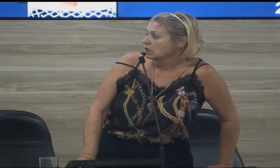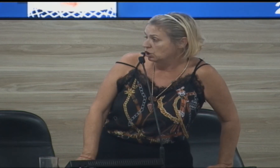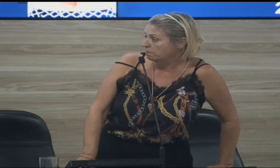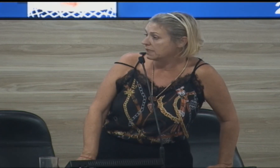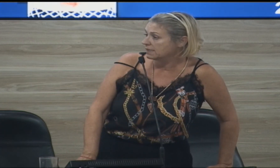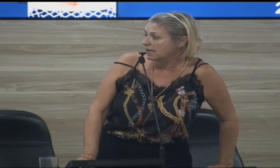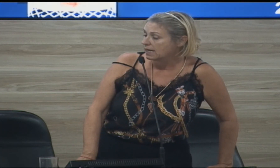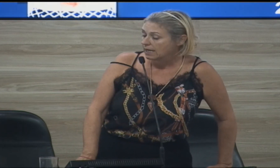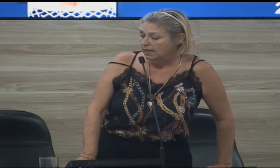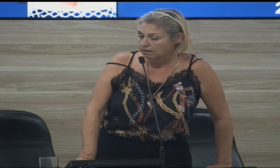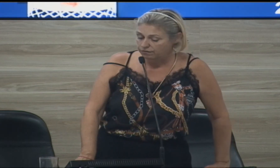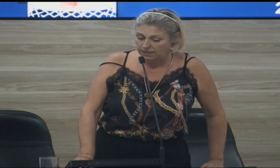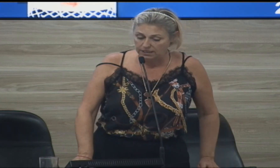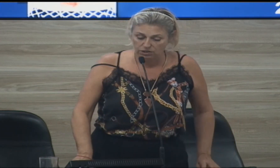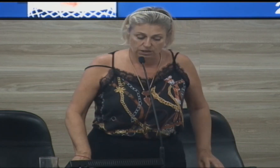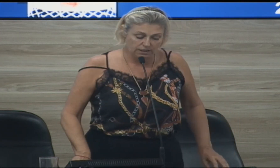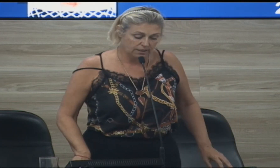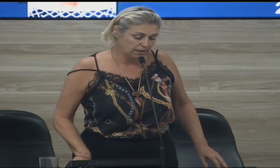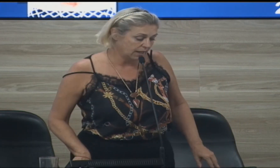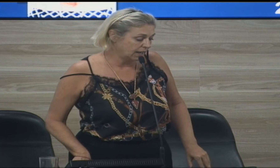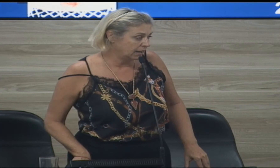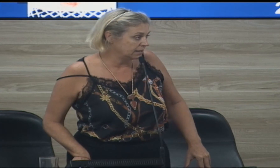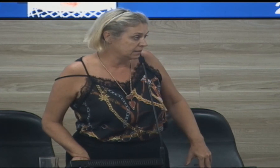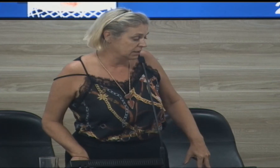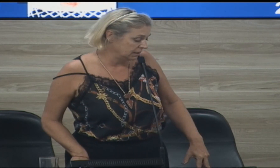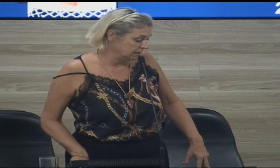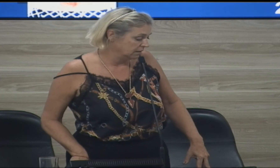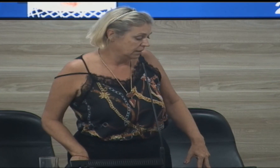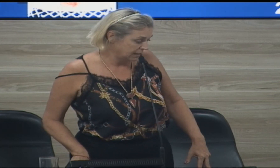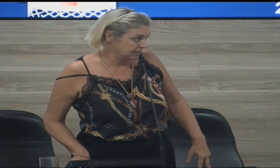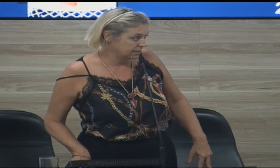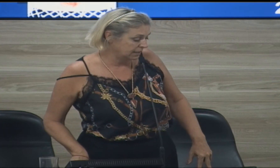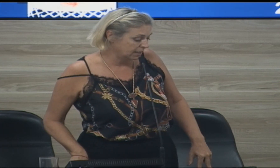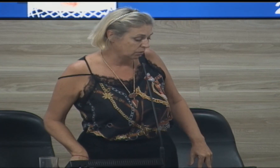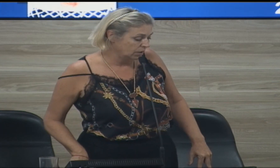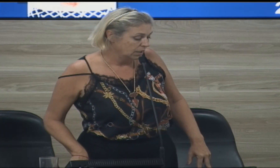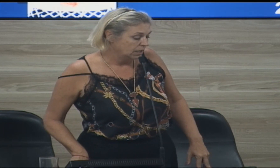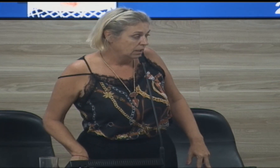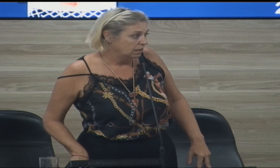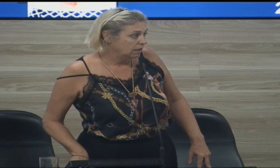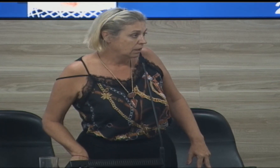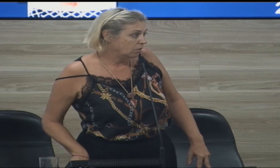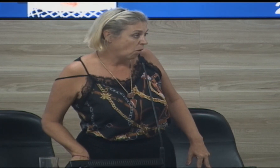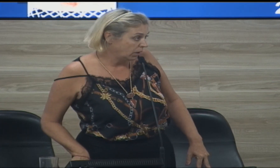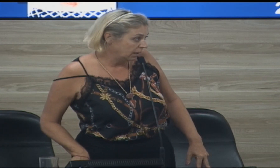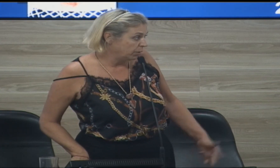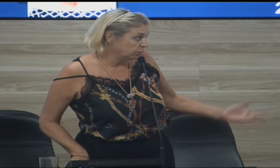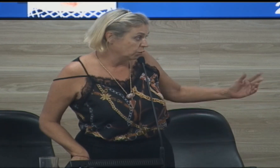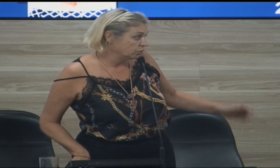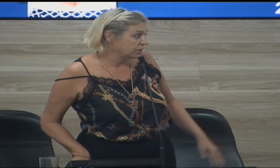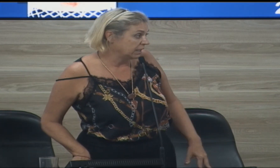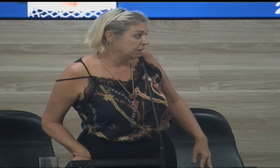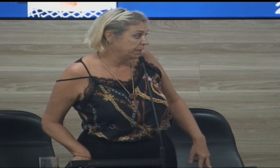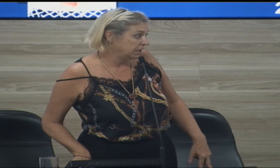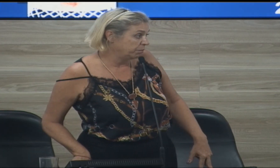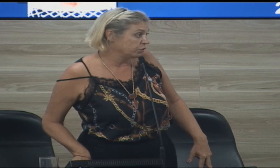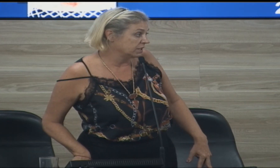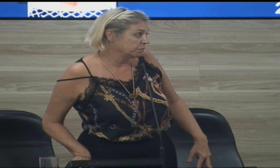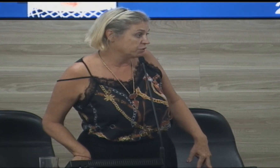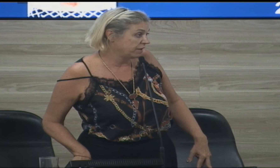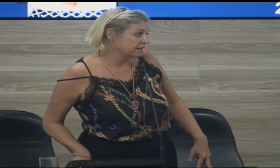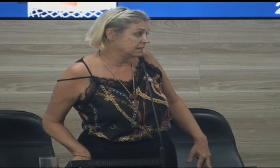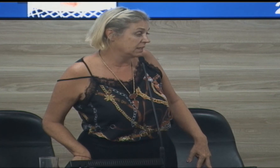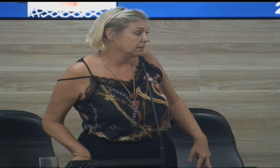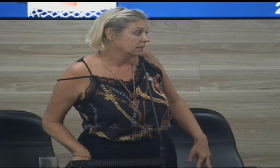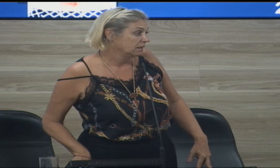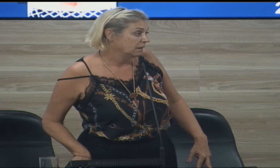sentimento de pesar referente a este assassinato. E conclamo a todos aqui para que